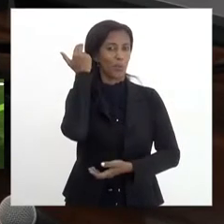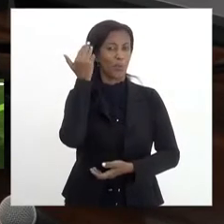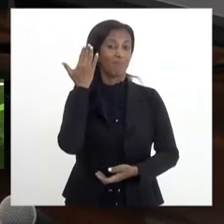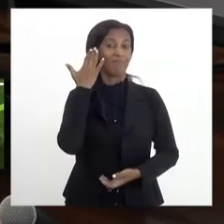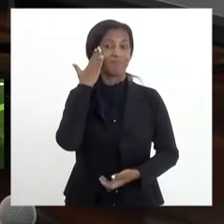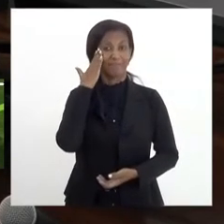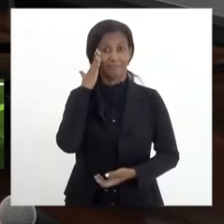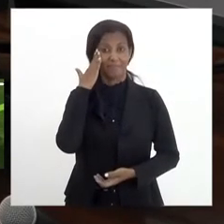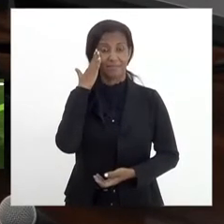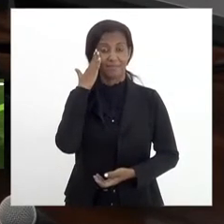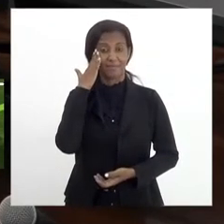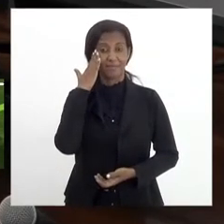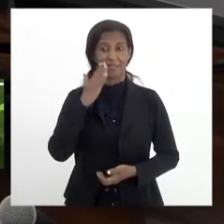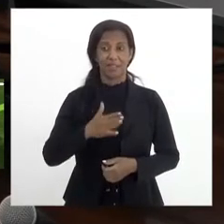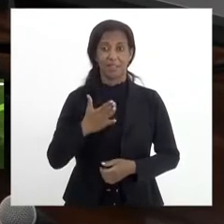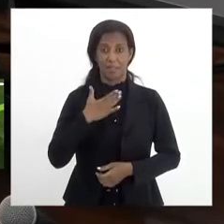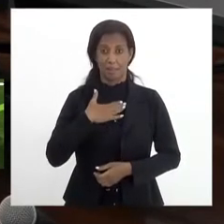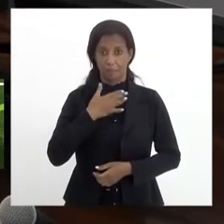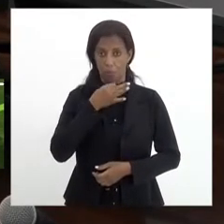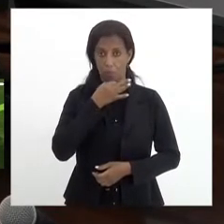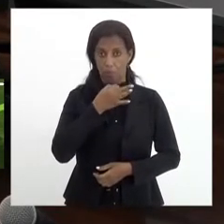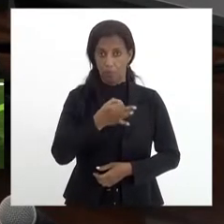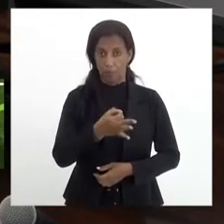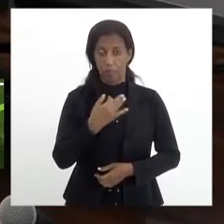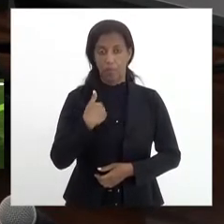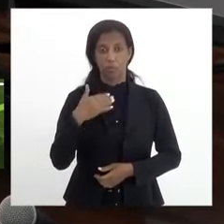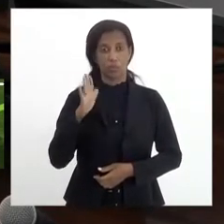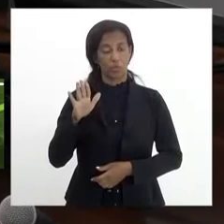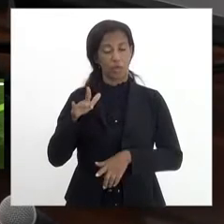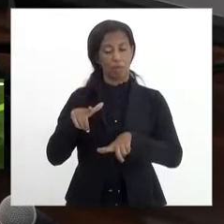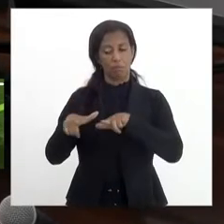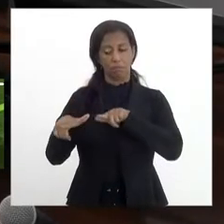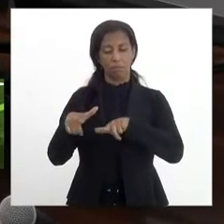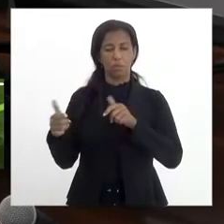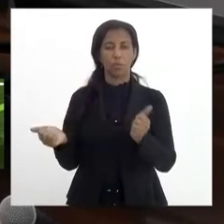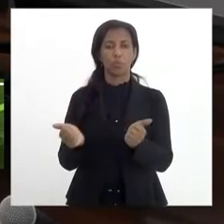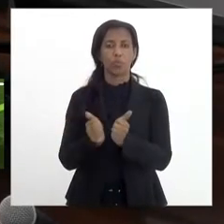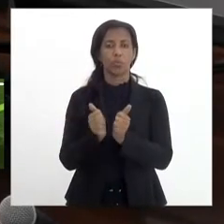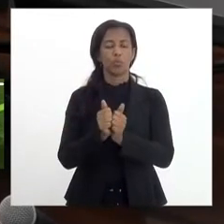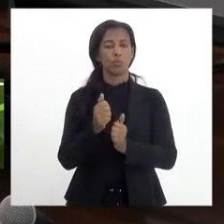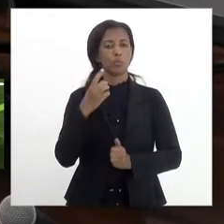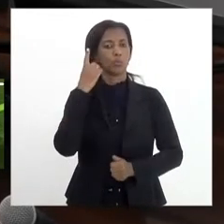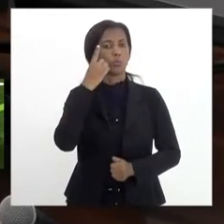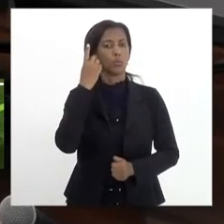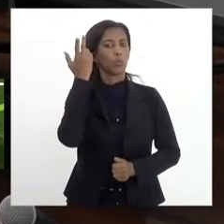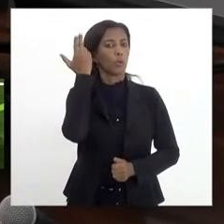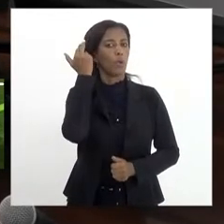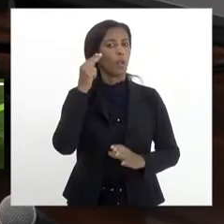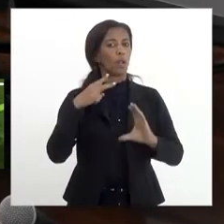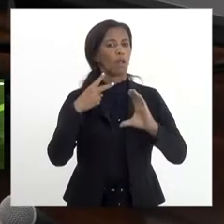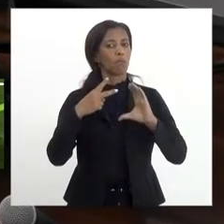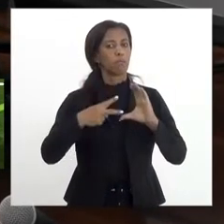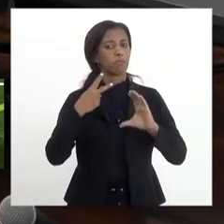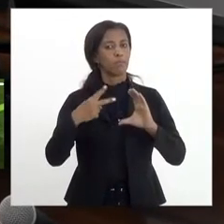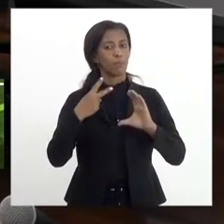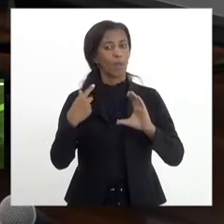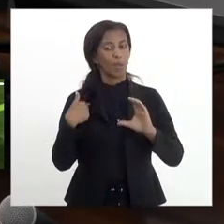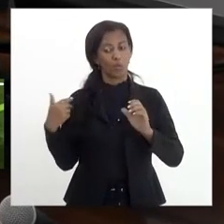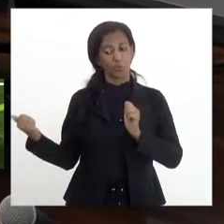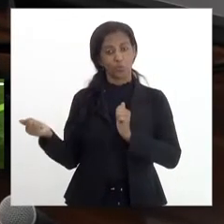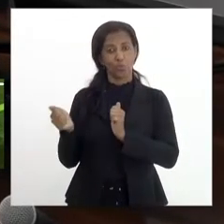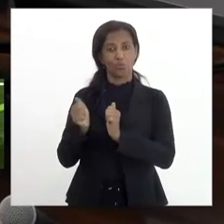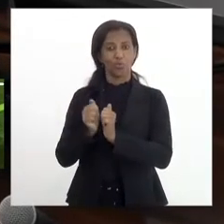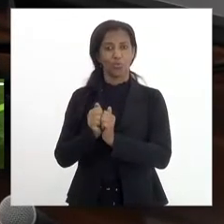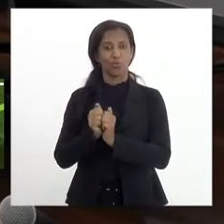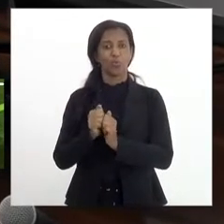entendedor, na minha opinião, quem já trabalhou com o deputado Eliomar na Câmara dos Vereadores, como eu,